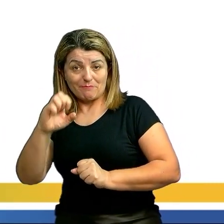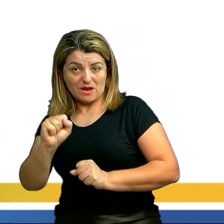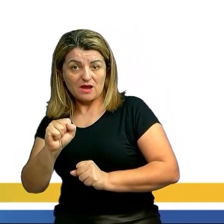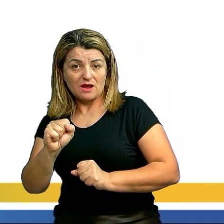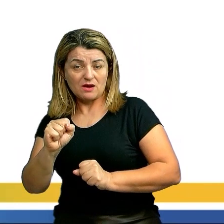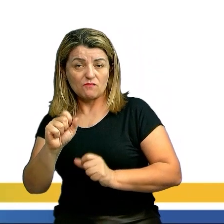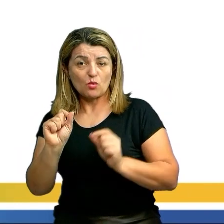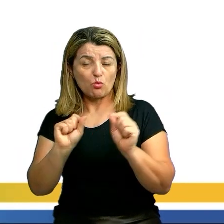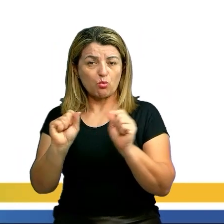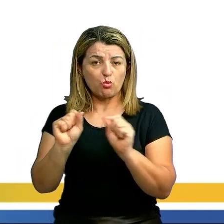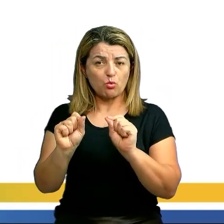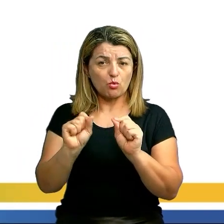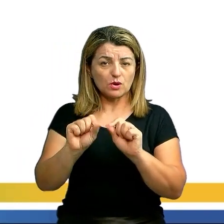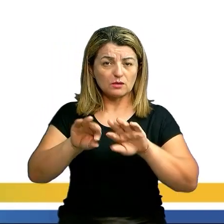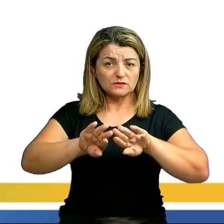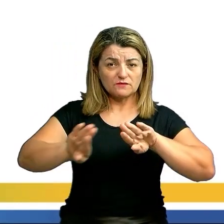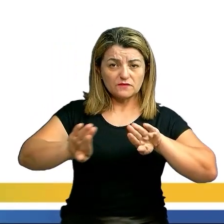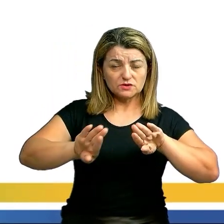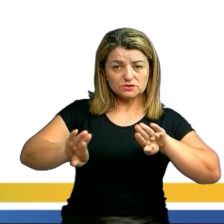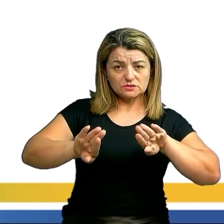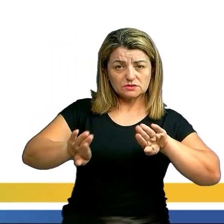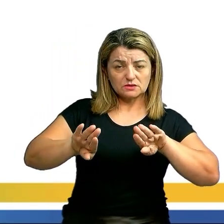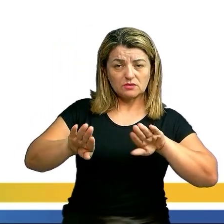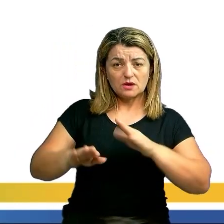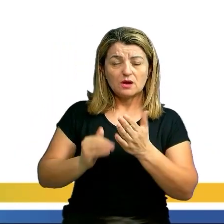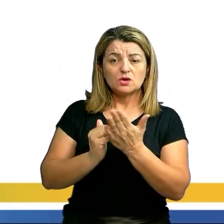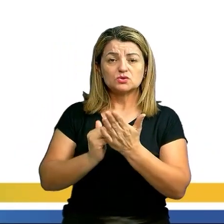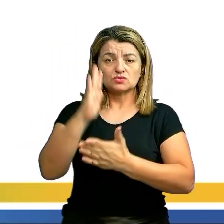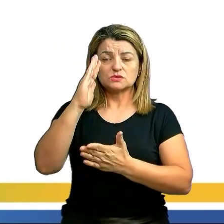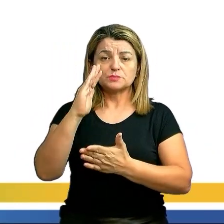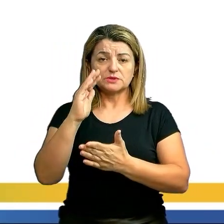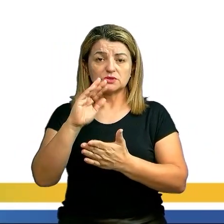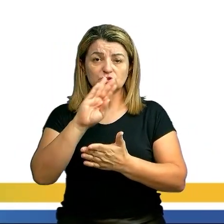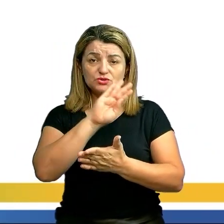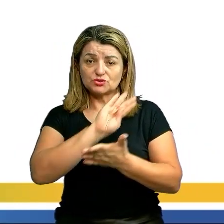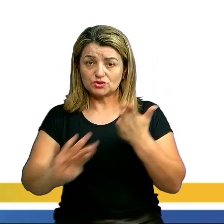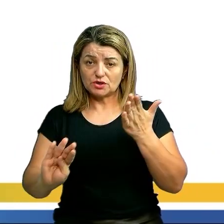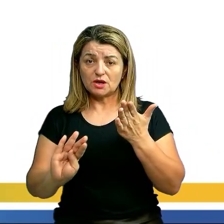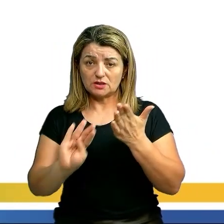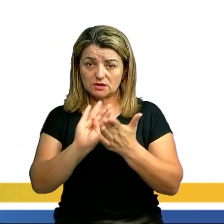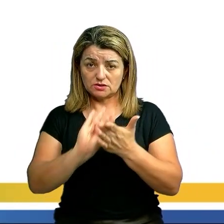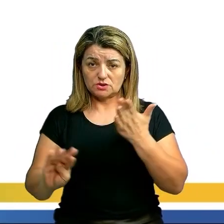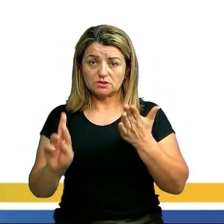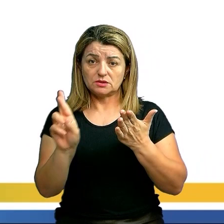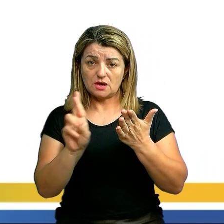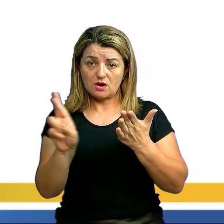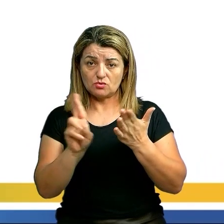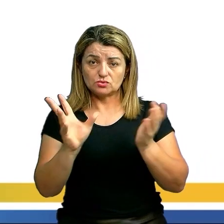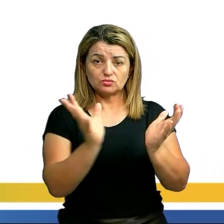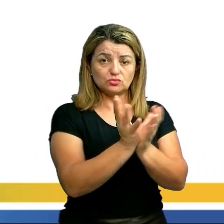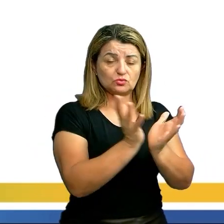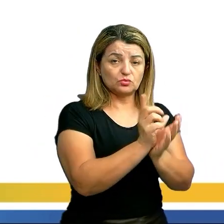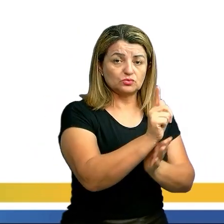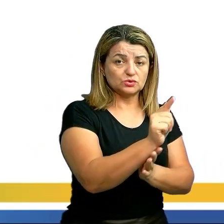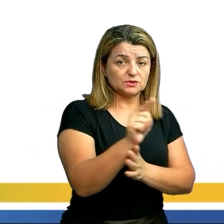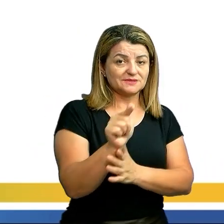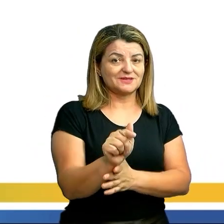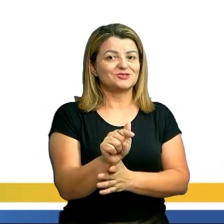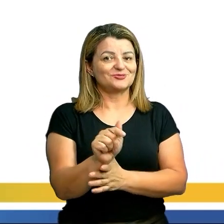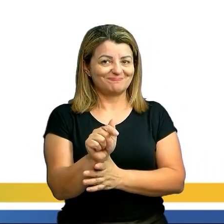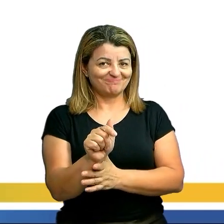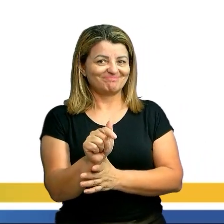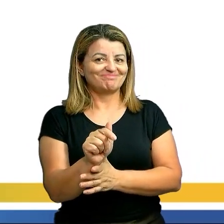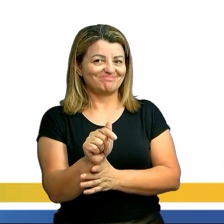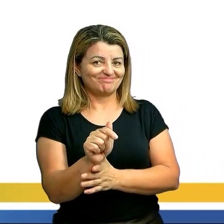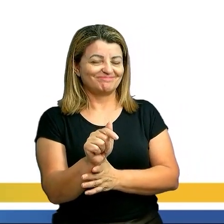ferrenhas relacionadas ao G7. Uma delas foi a suspensão, ou seja, a retirada da Rússia do grupo do G7, dos países